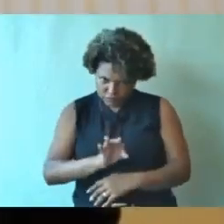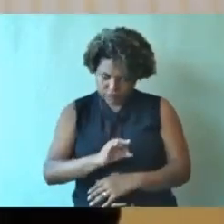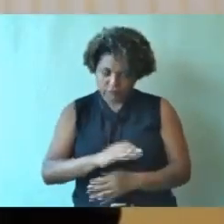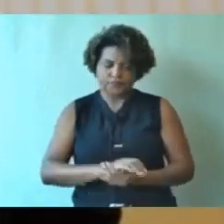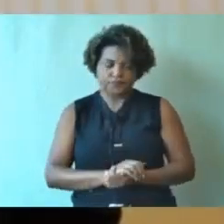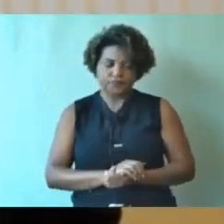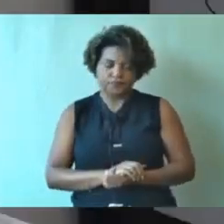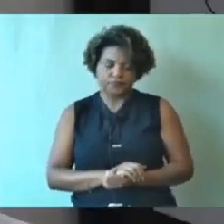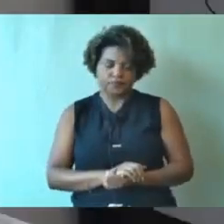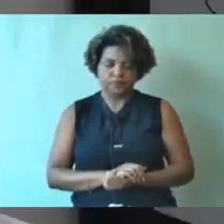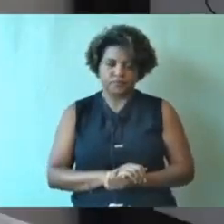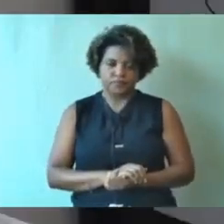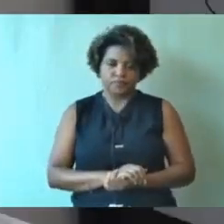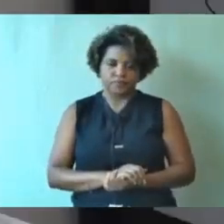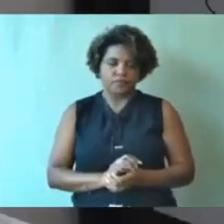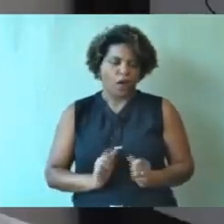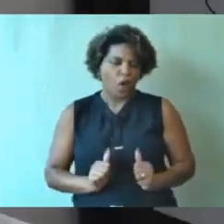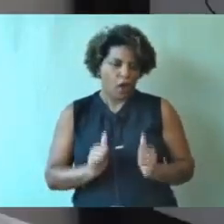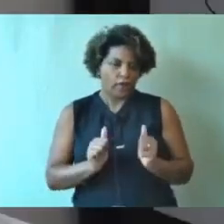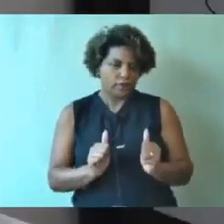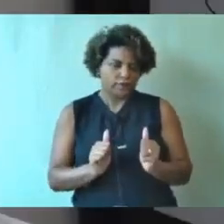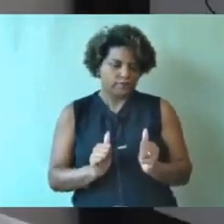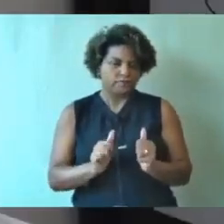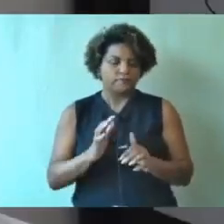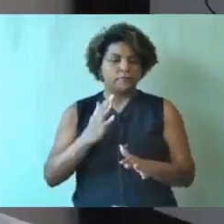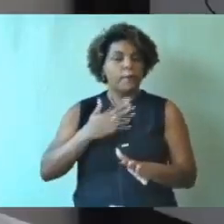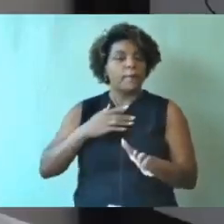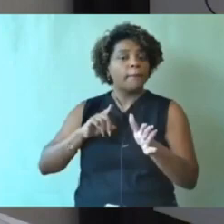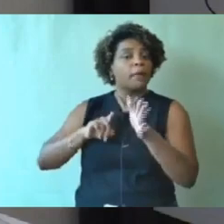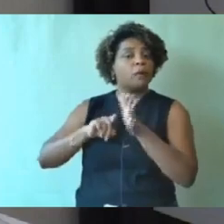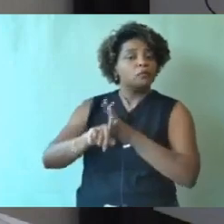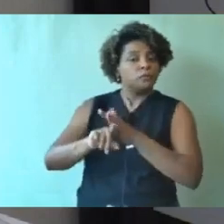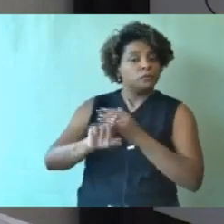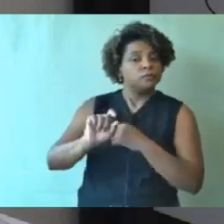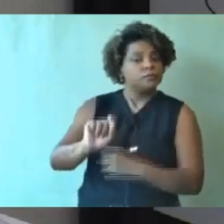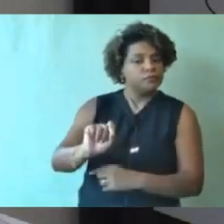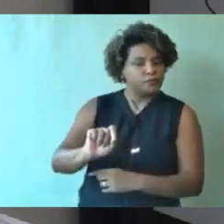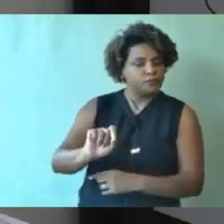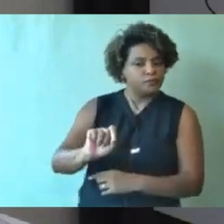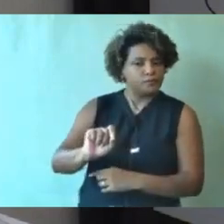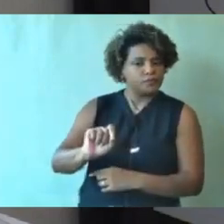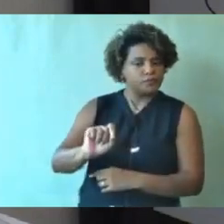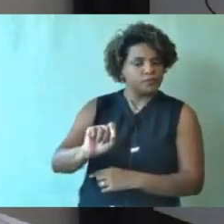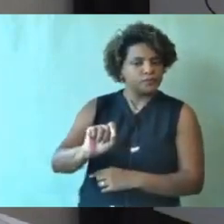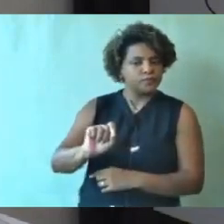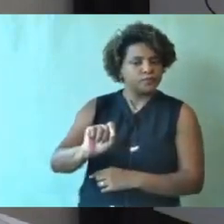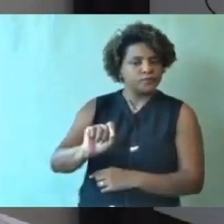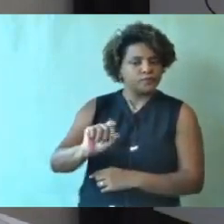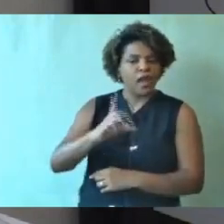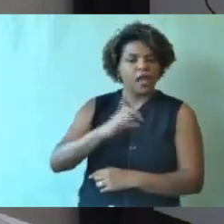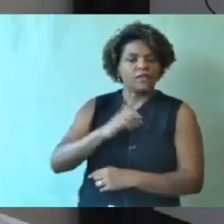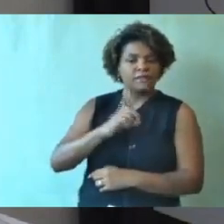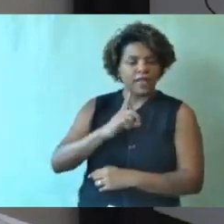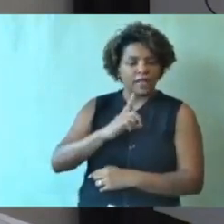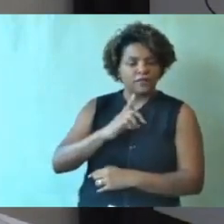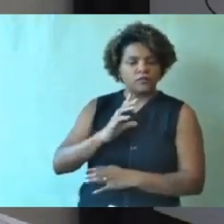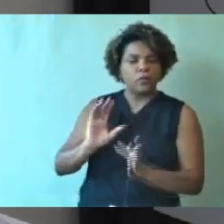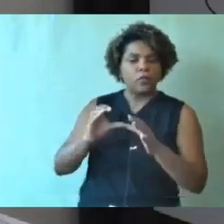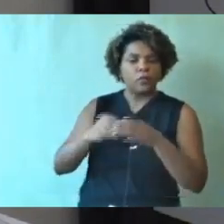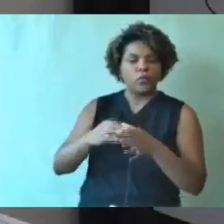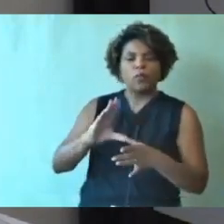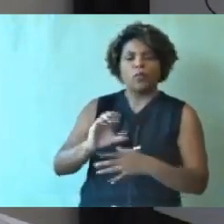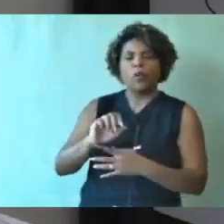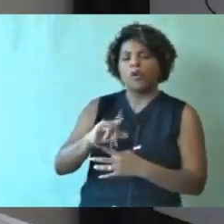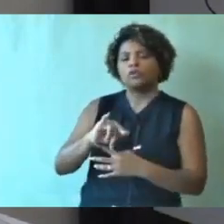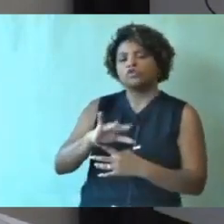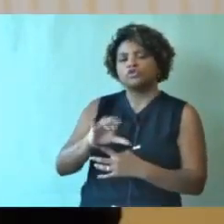Exato. Beleza. A minha pergunta é o seguinte, perante o consórcio, a Torres tinha esse direito de poder